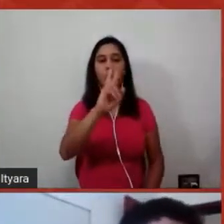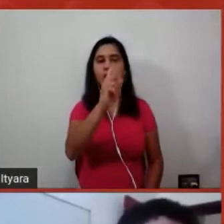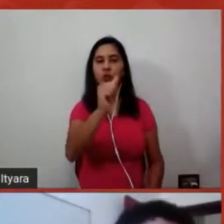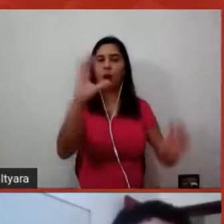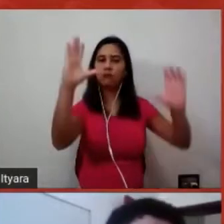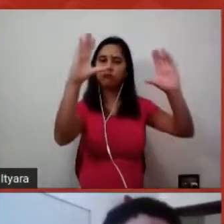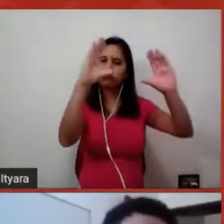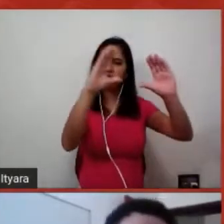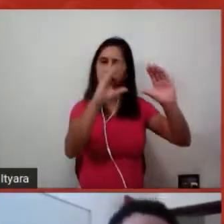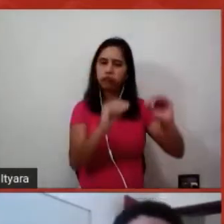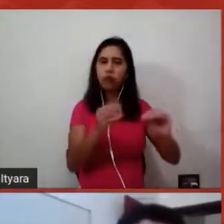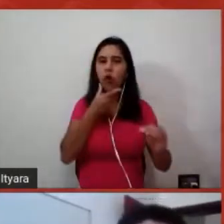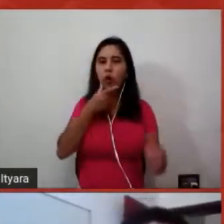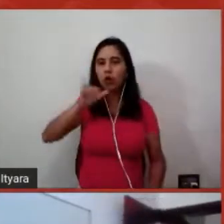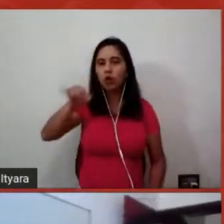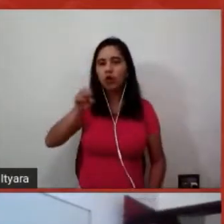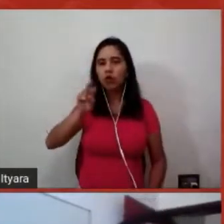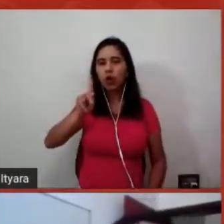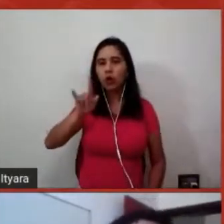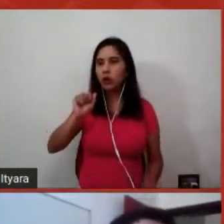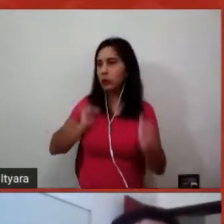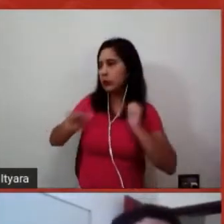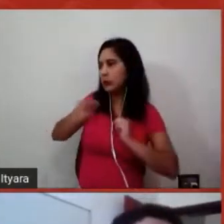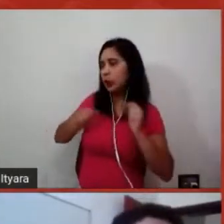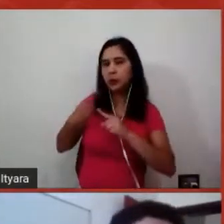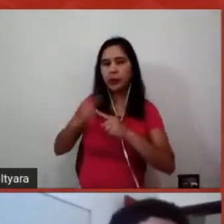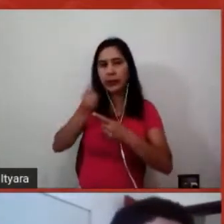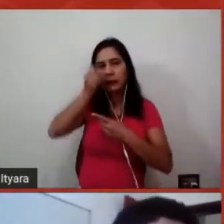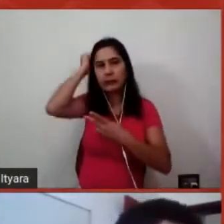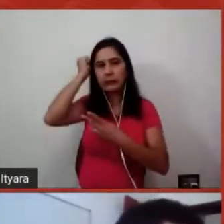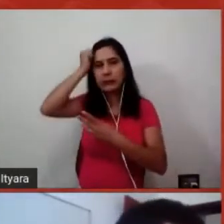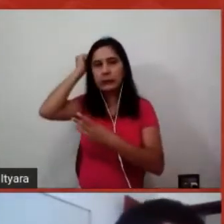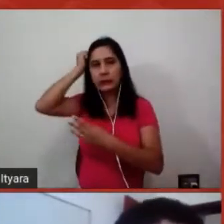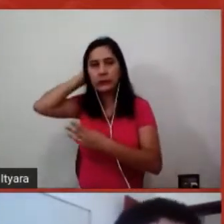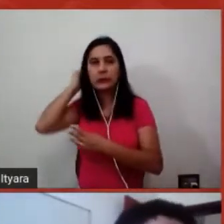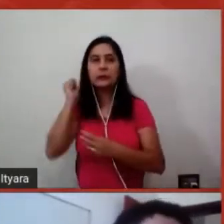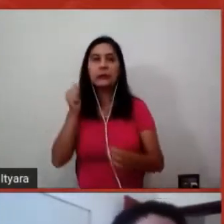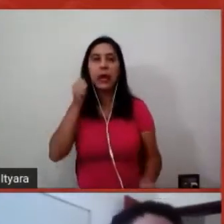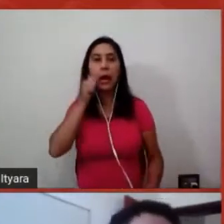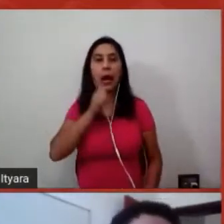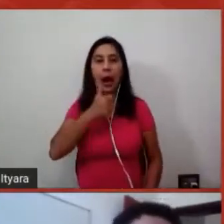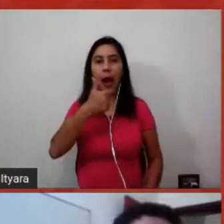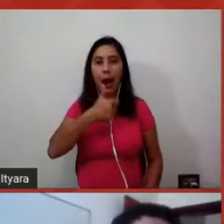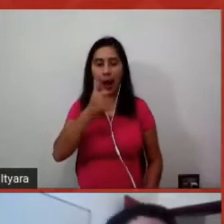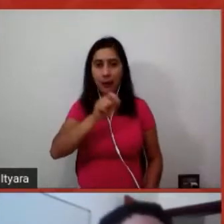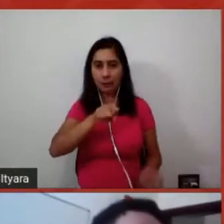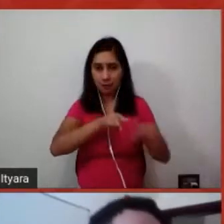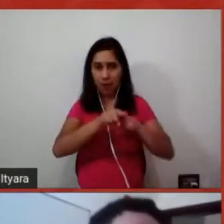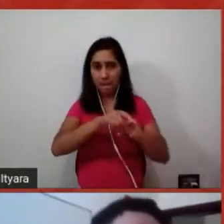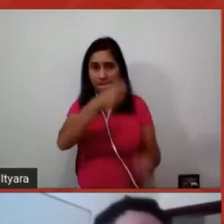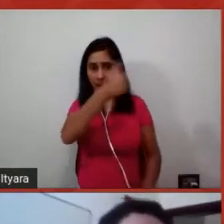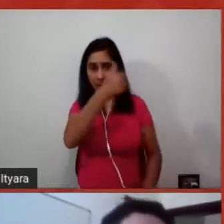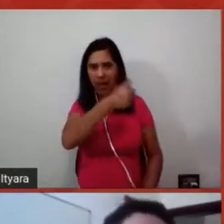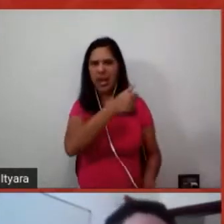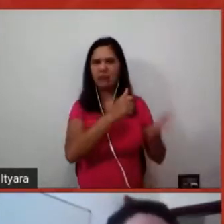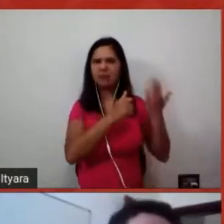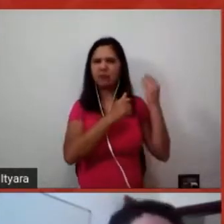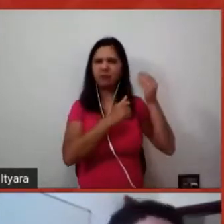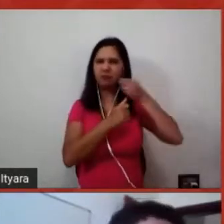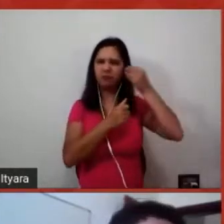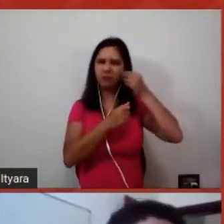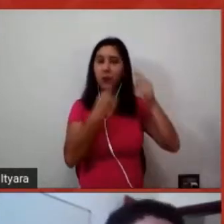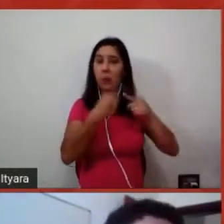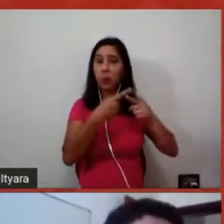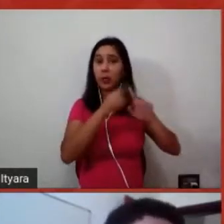ansioso em razão da maratona de vestibulares. Bárbara, sua irmã mais velha, já passou por isso. É estudante de